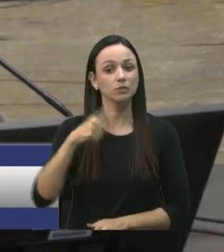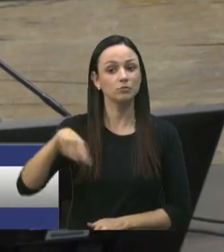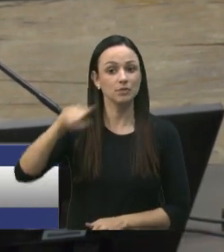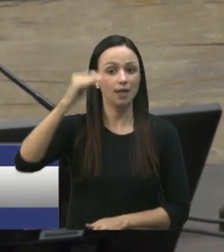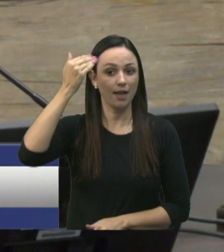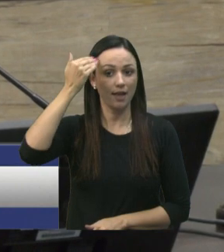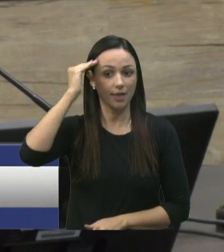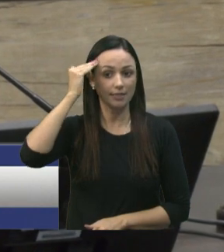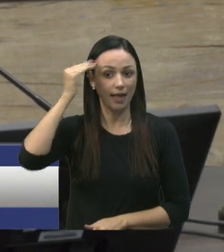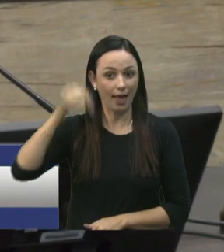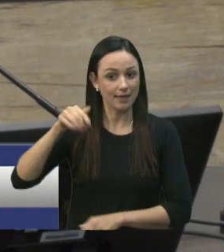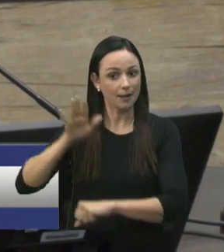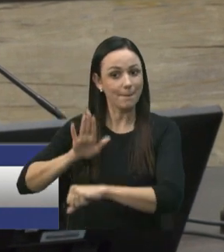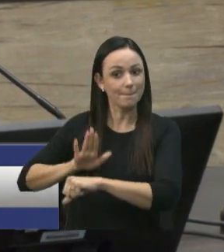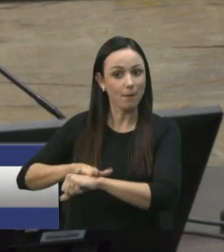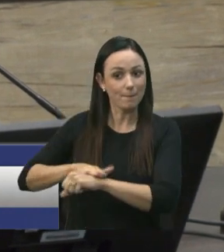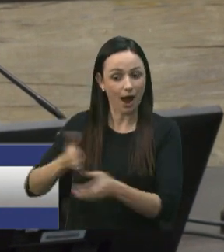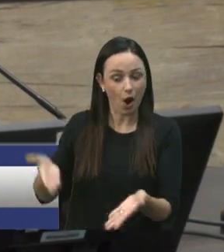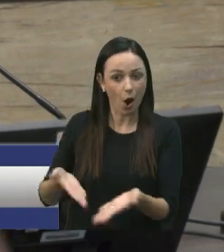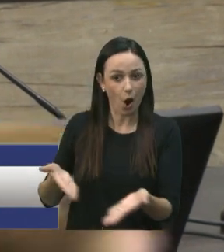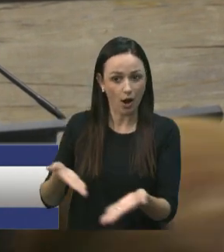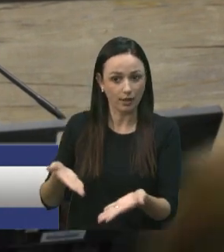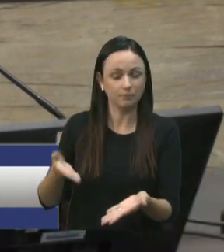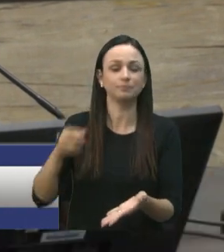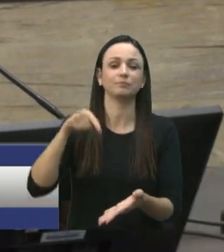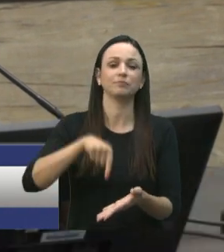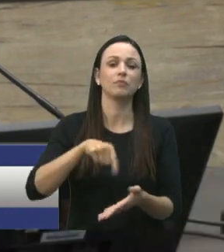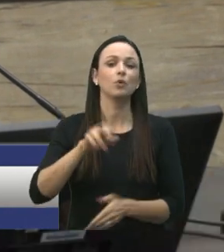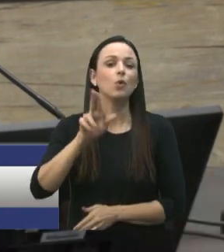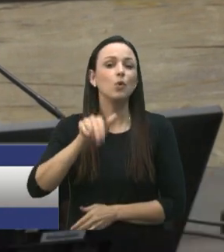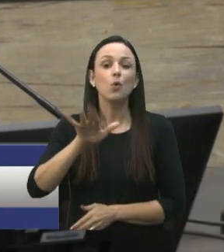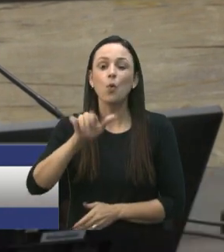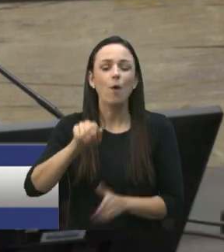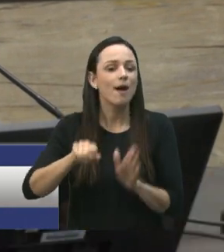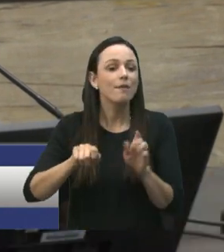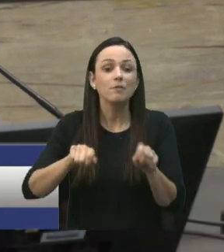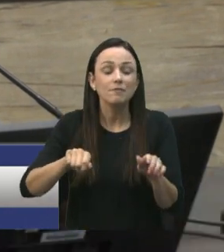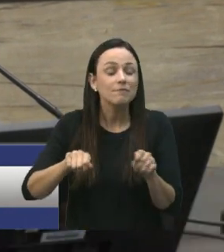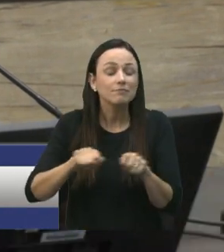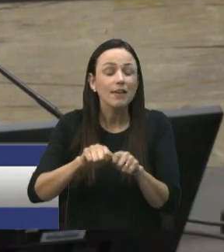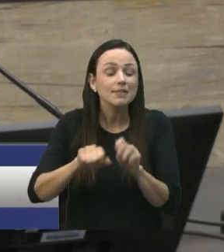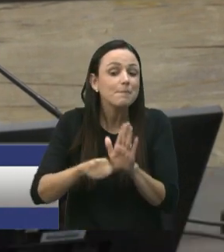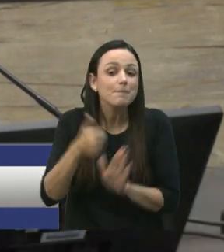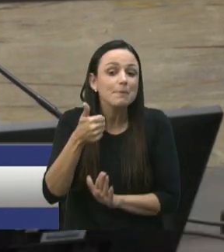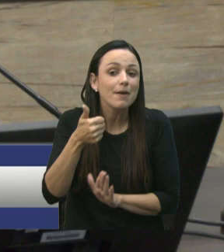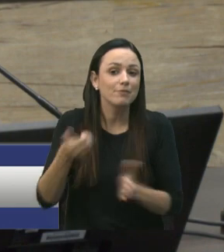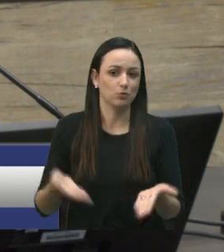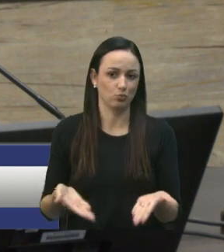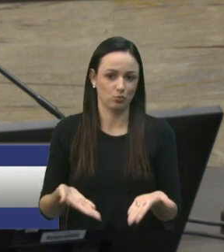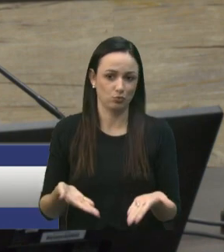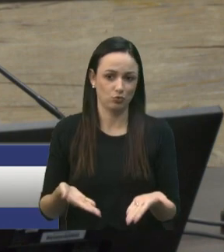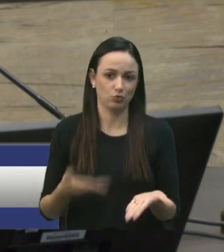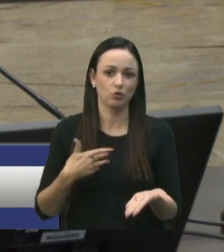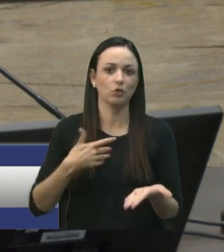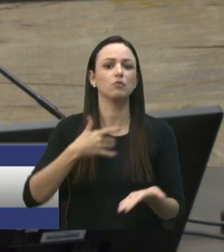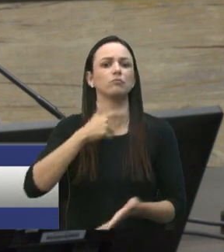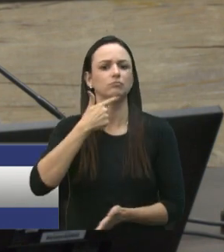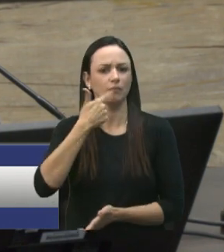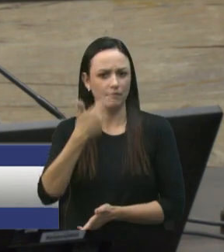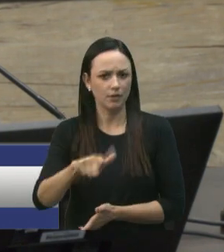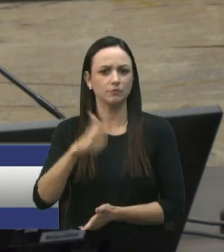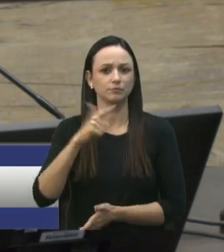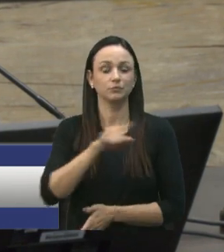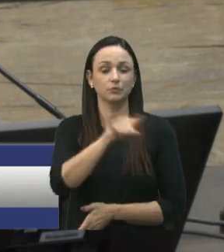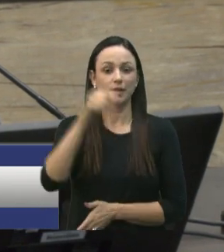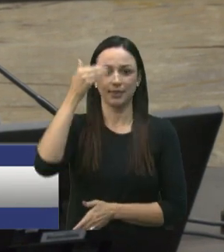este momento, dentro dessa qualificação, né, nunca foi feito. E uma coisa que eu vou repetir várias vezes para vocês